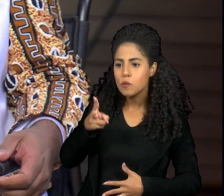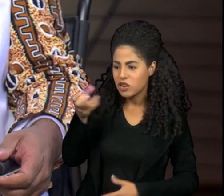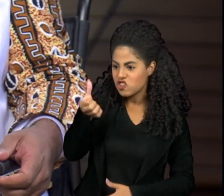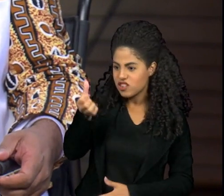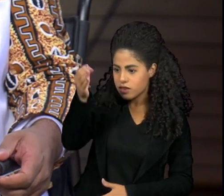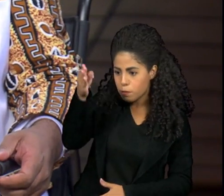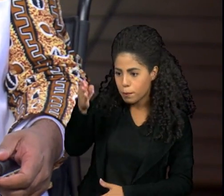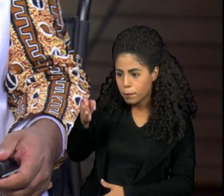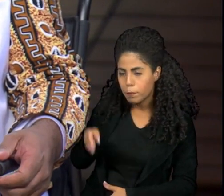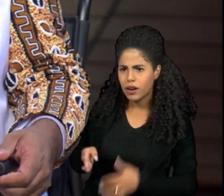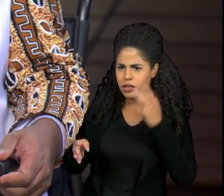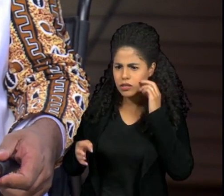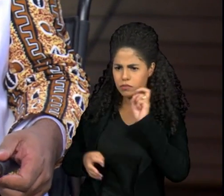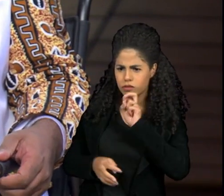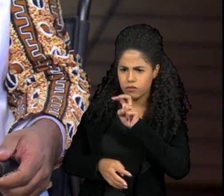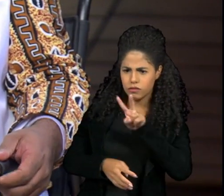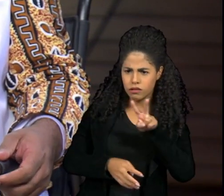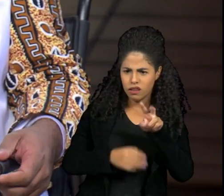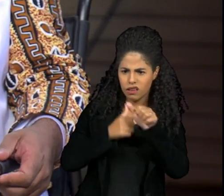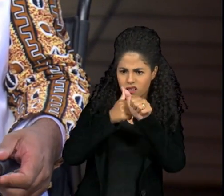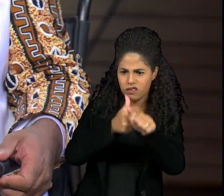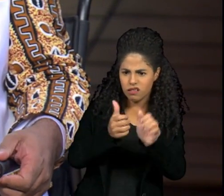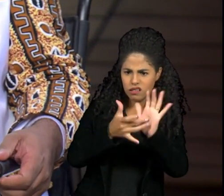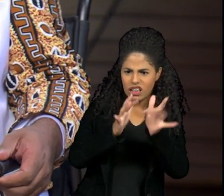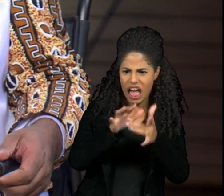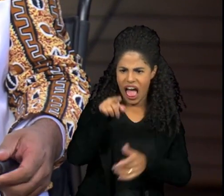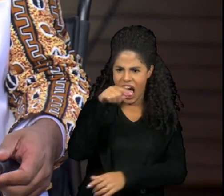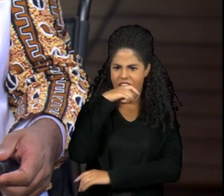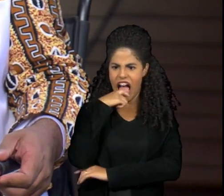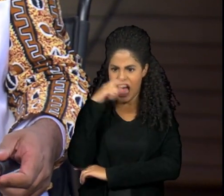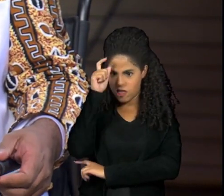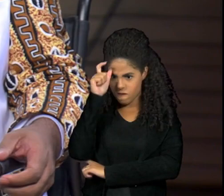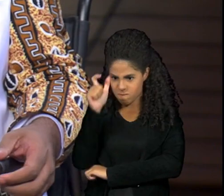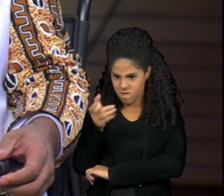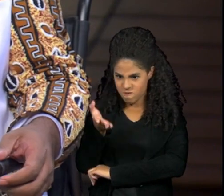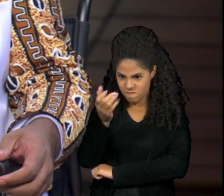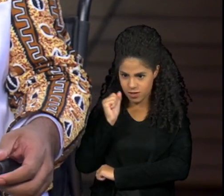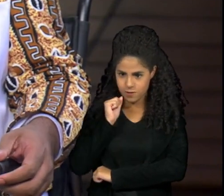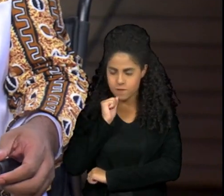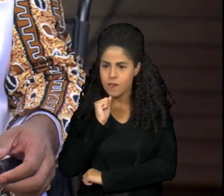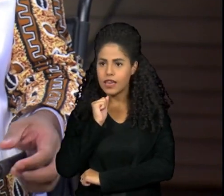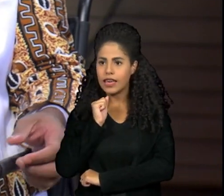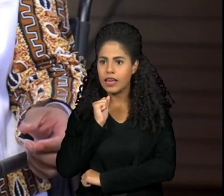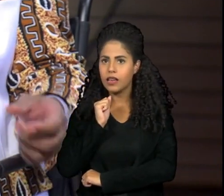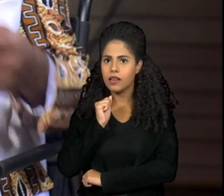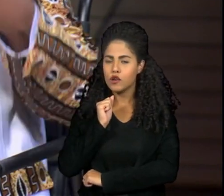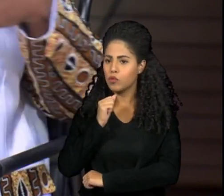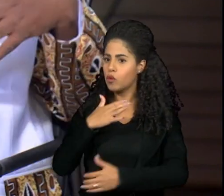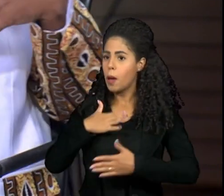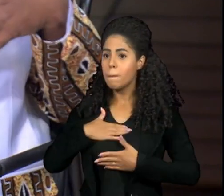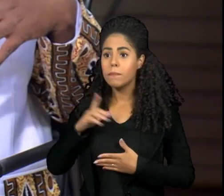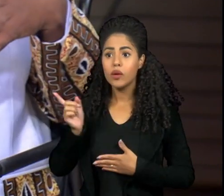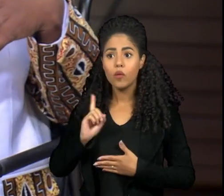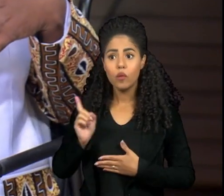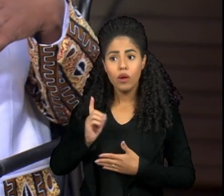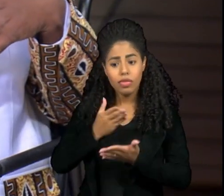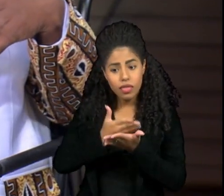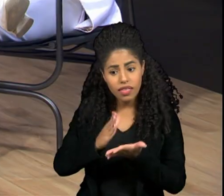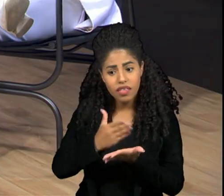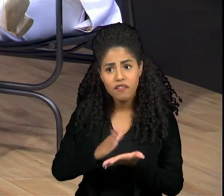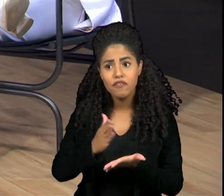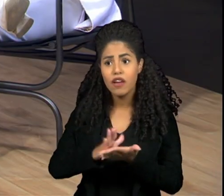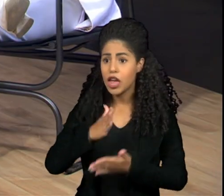da universidade me associavam ao demônio, ao Satanás deles, que não é meu, não tem isso na minha